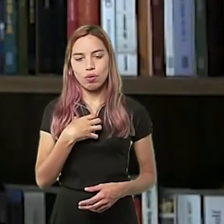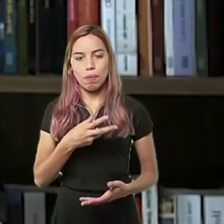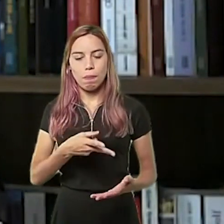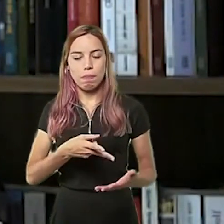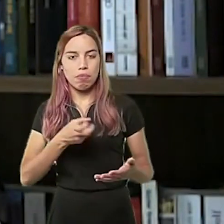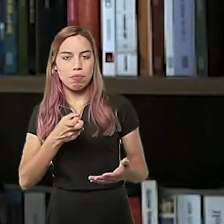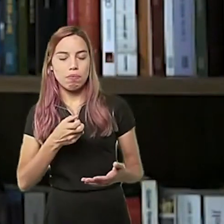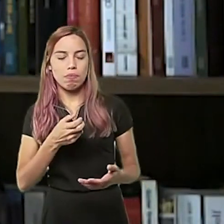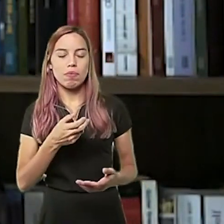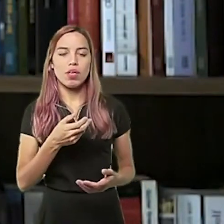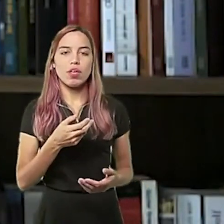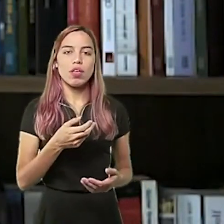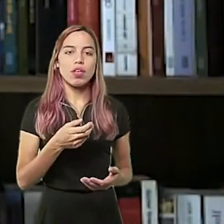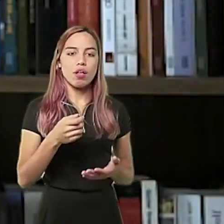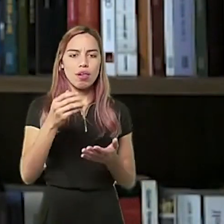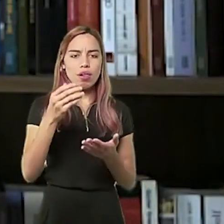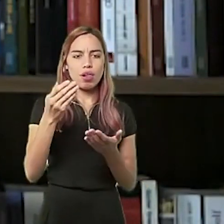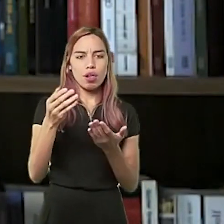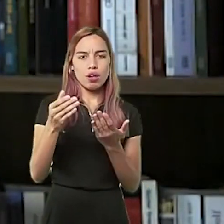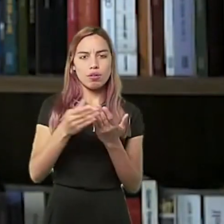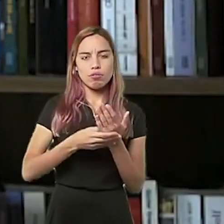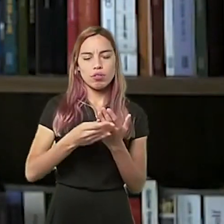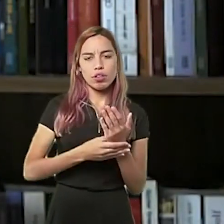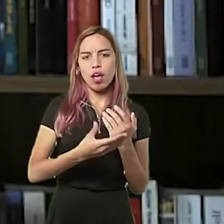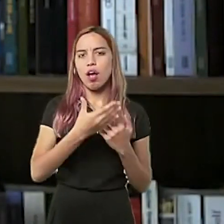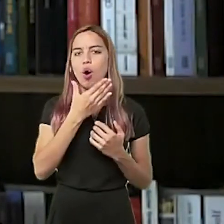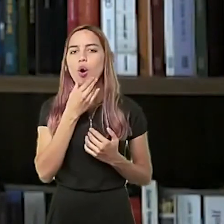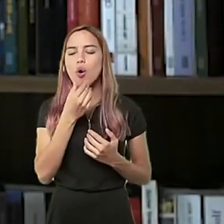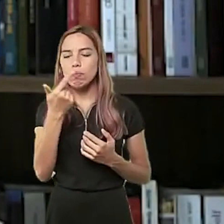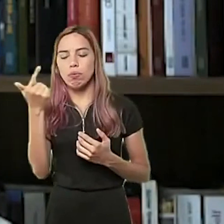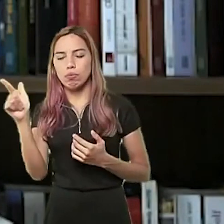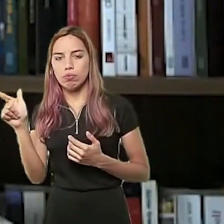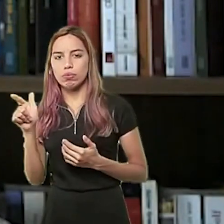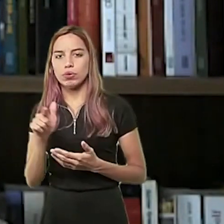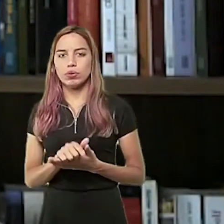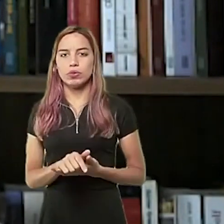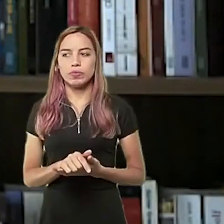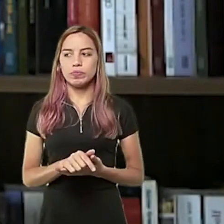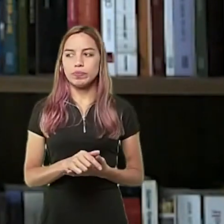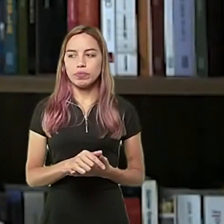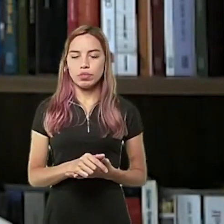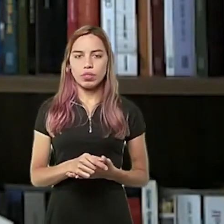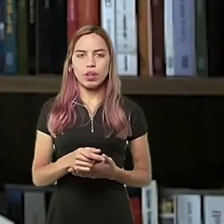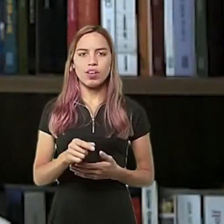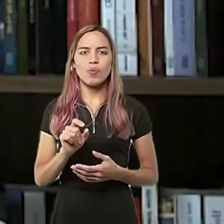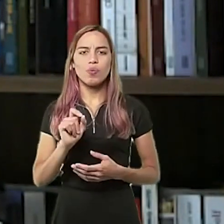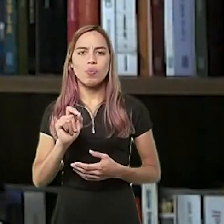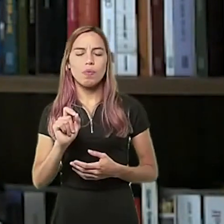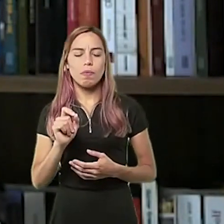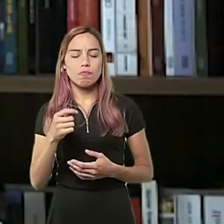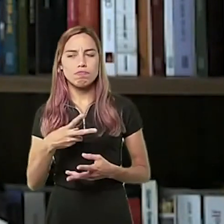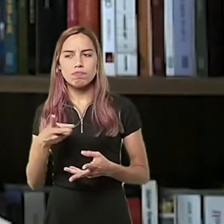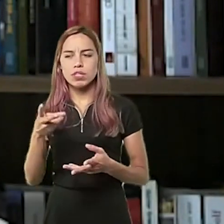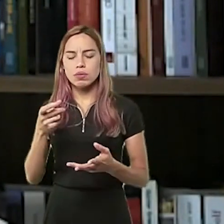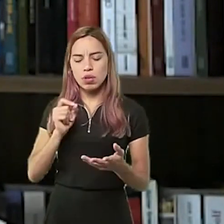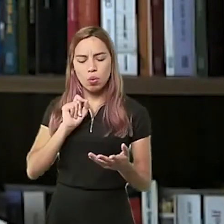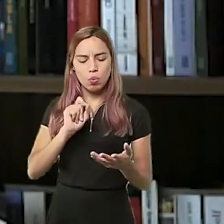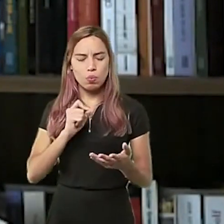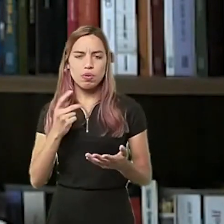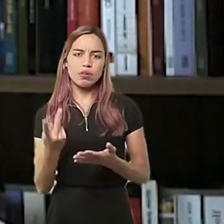Arthur, e ali eu tentei emular, né, o que acontecia naquela mente tão